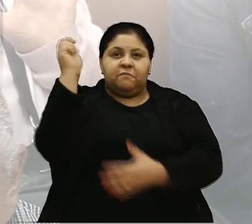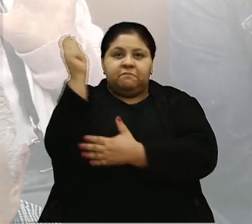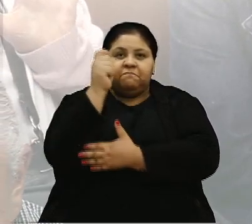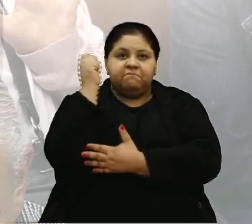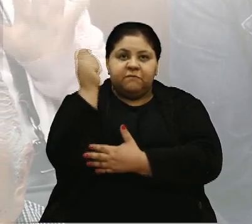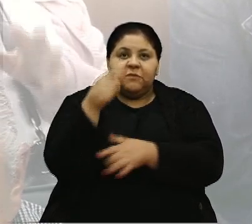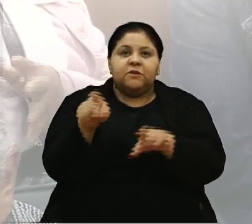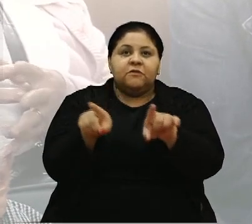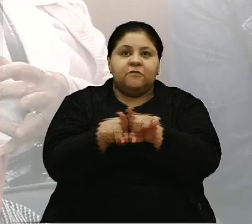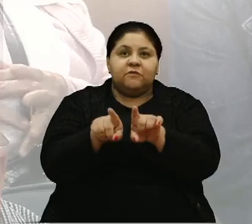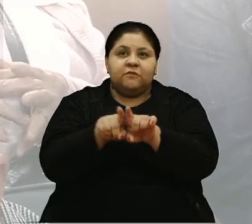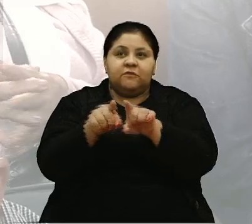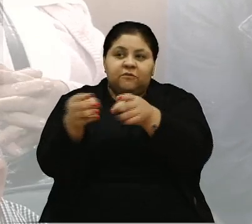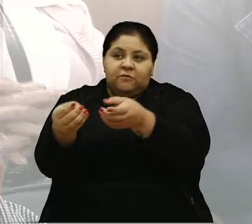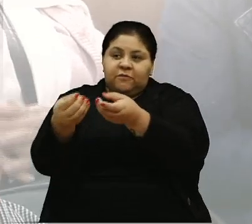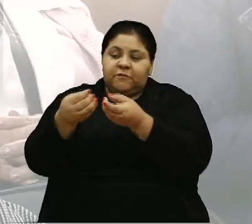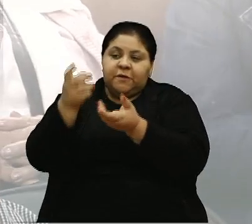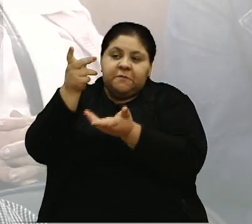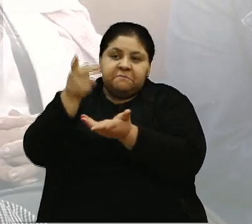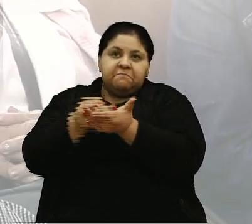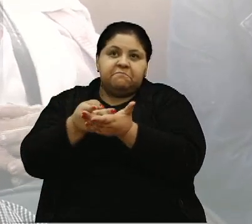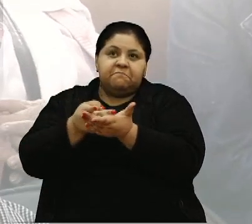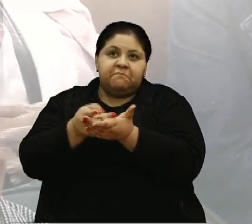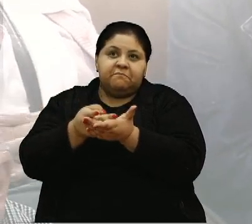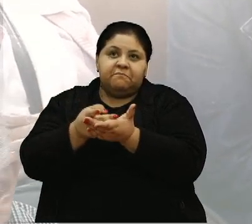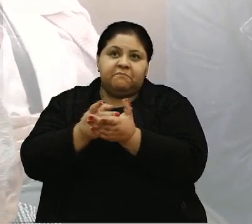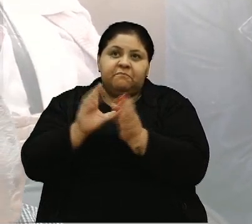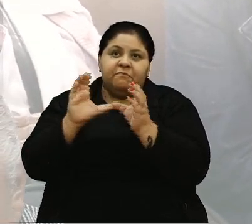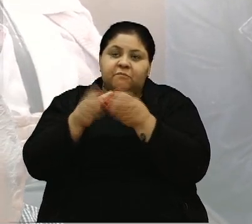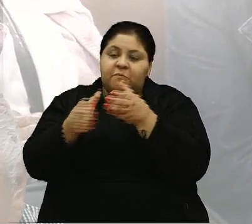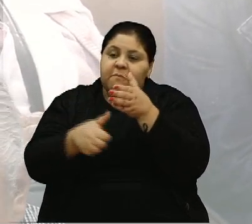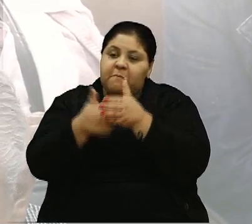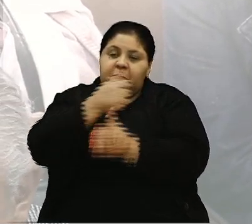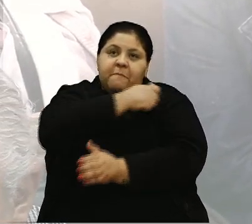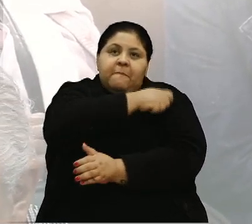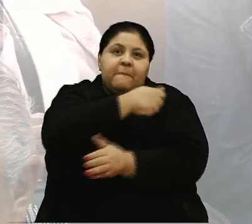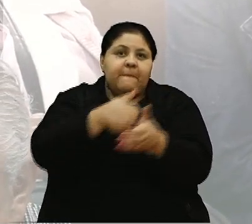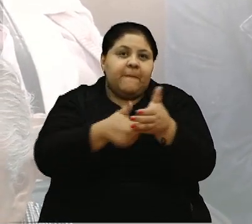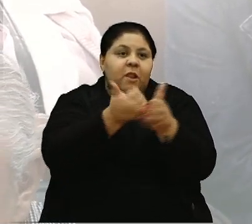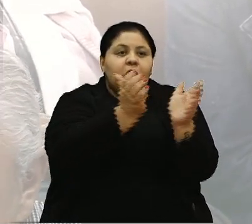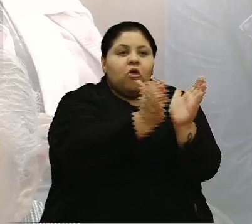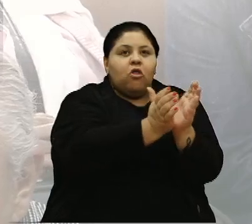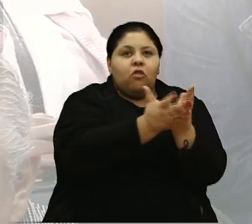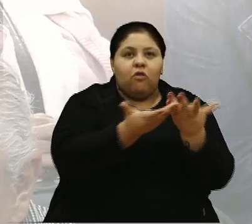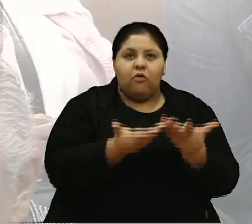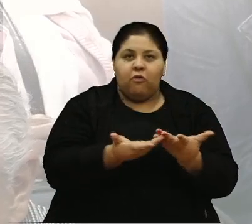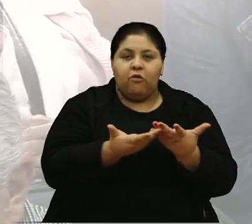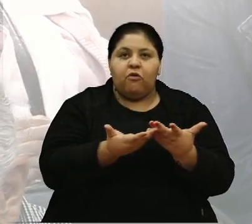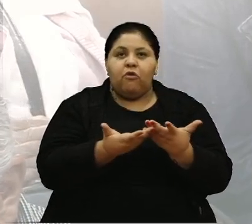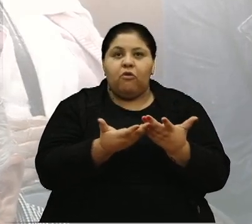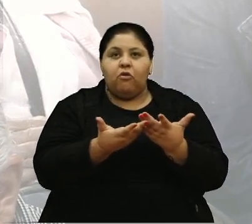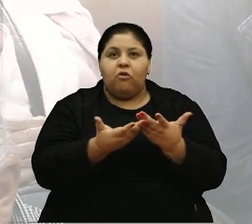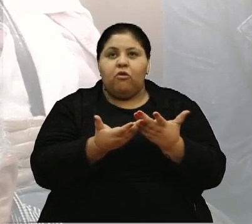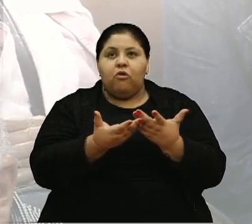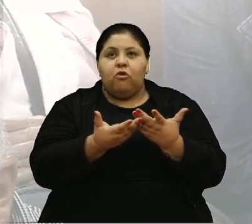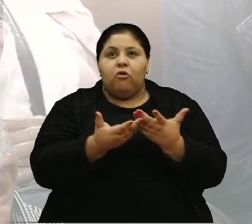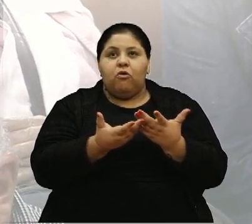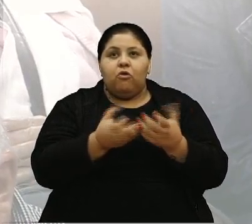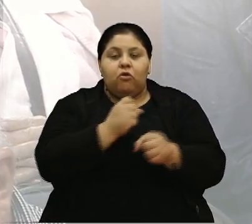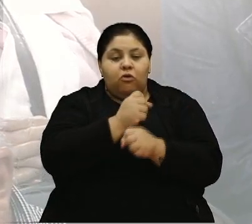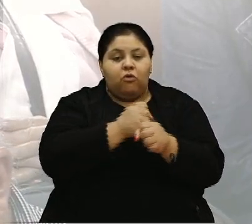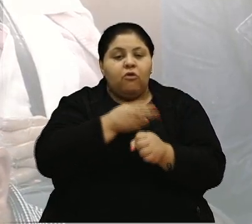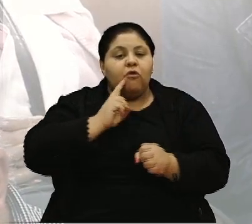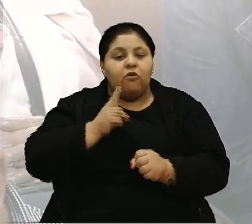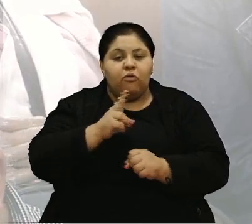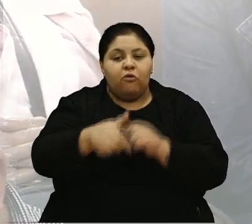e também ele recebeu diversos prêmios, como a Plube de melhor aluno e melhor colega neste mesmo ano. Sempre